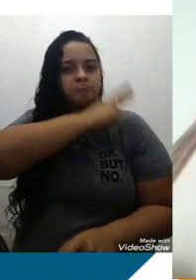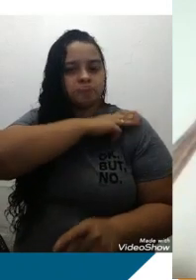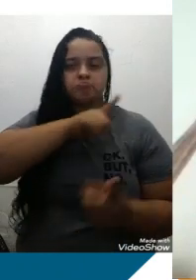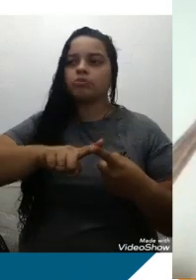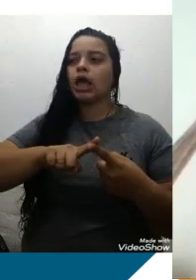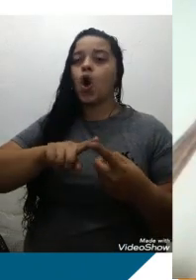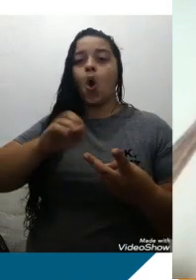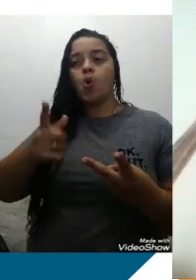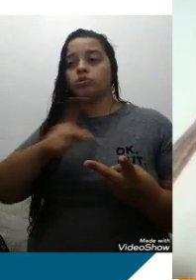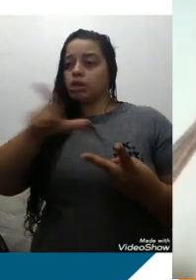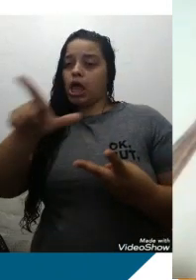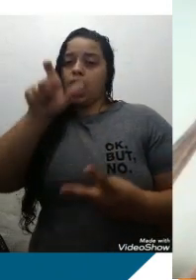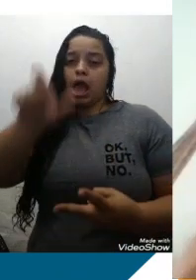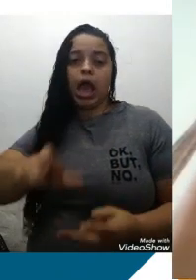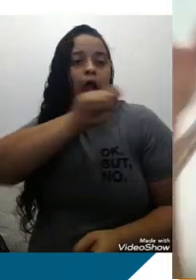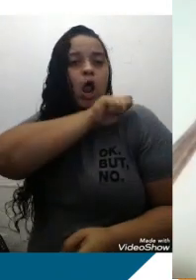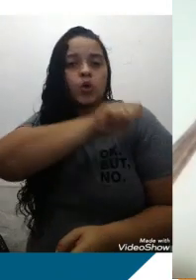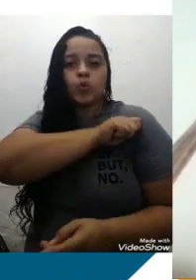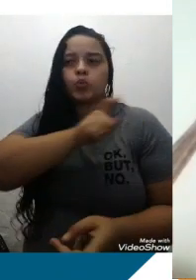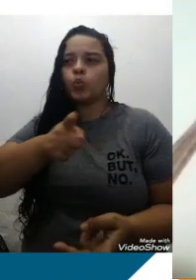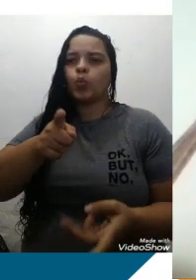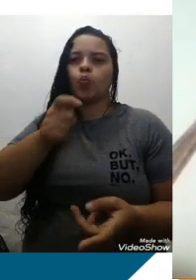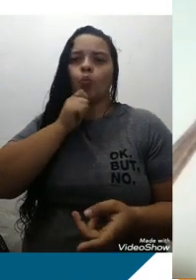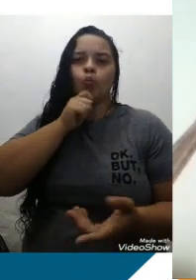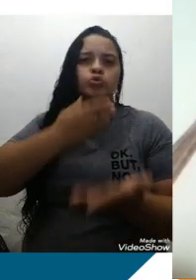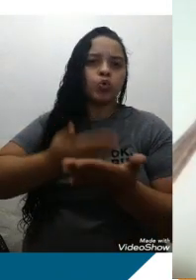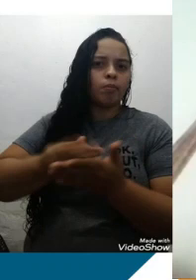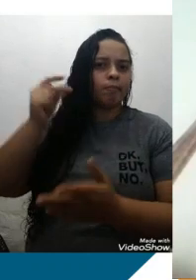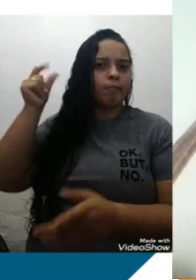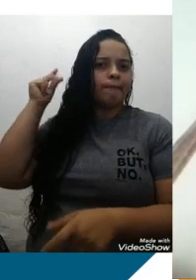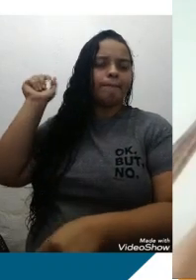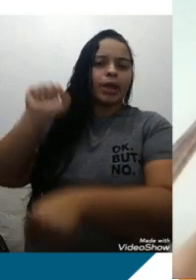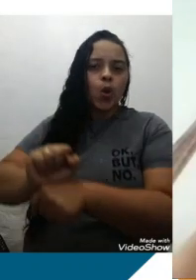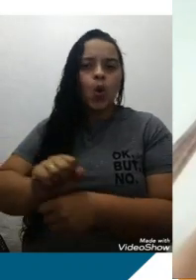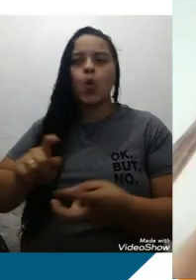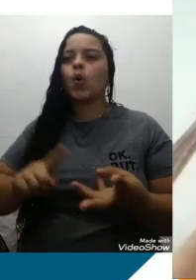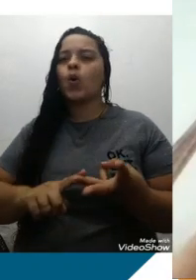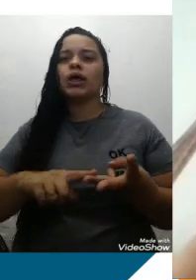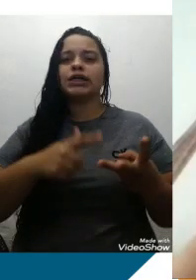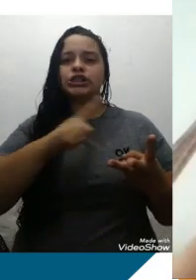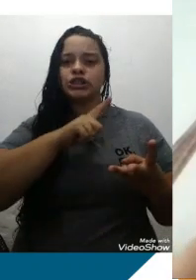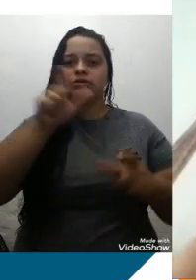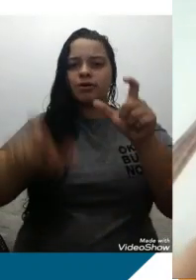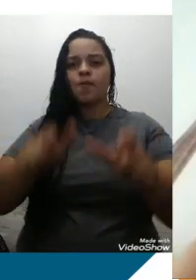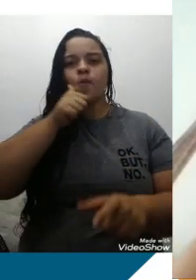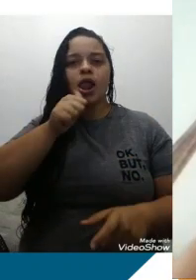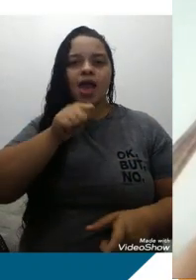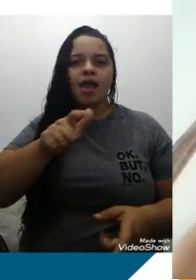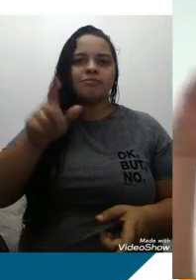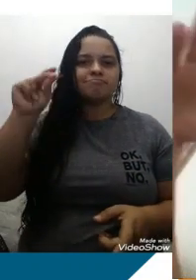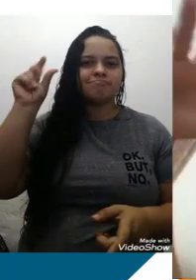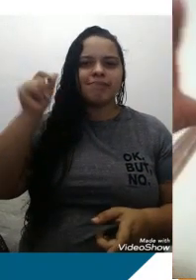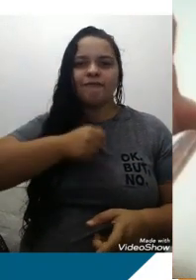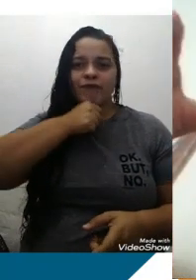fora da sala de aula havia muito tempo, outros com idade para serem meus avós. Tinha uma senhora em Resende, chamada Terezinha,